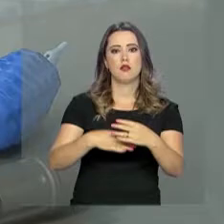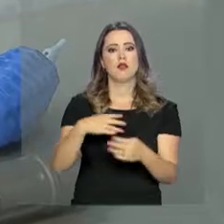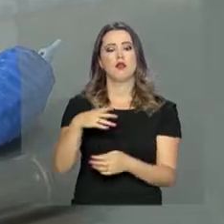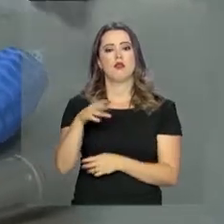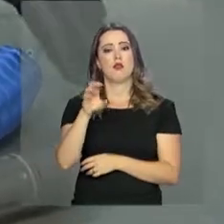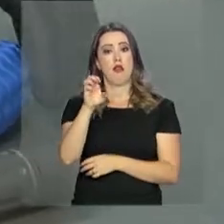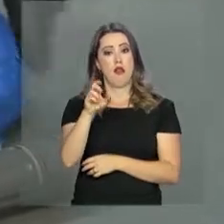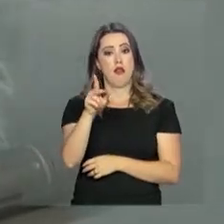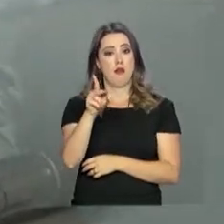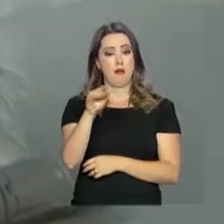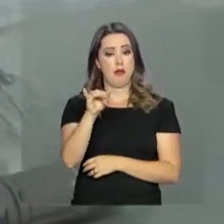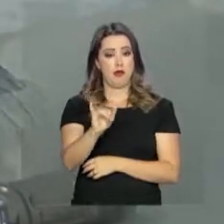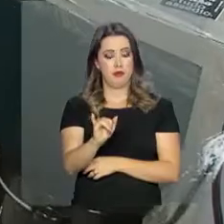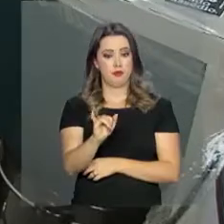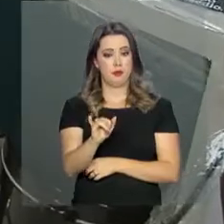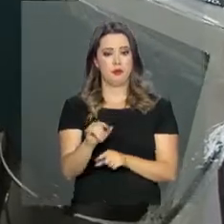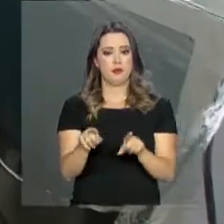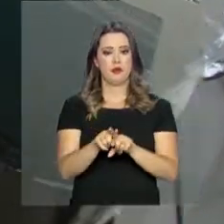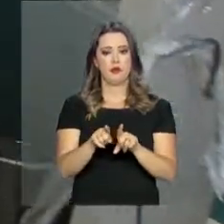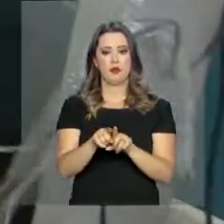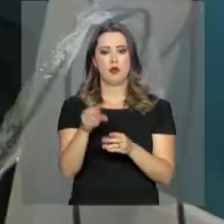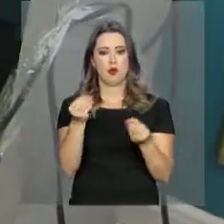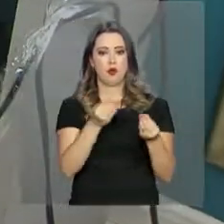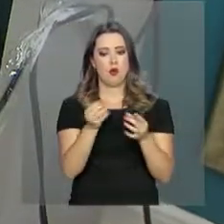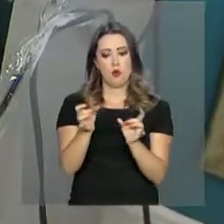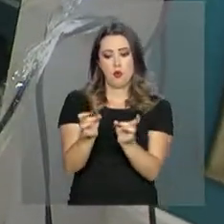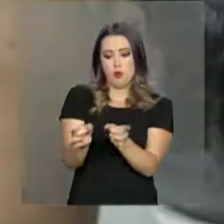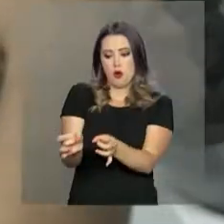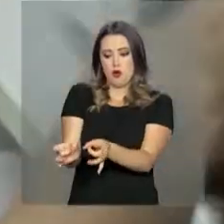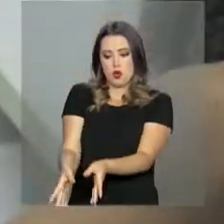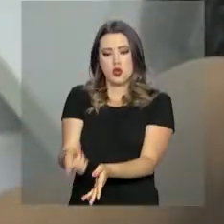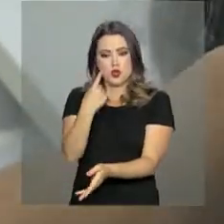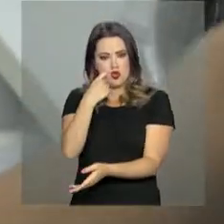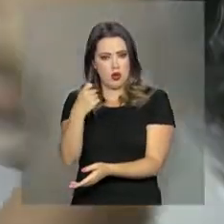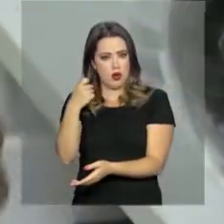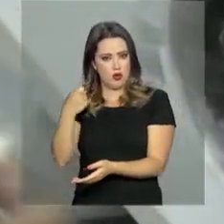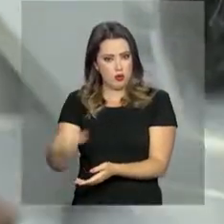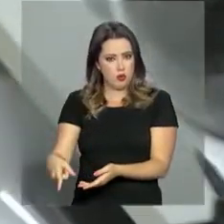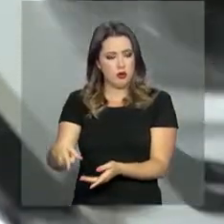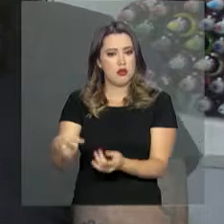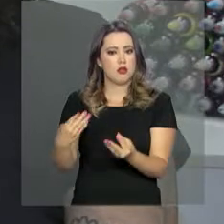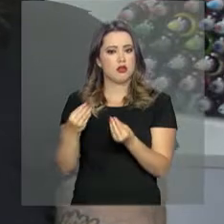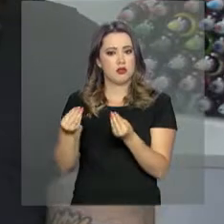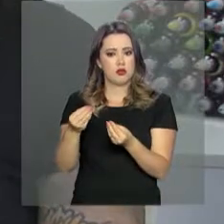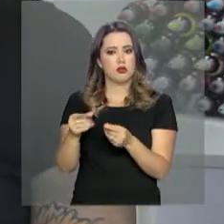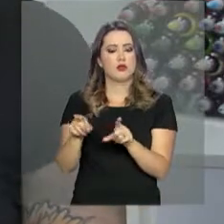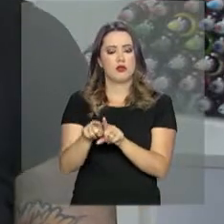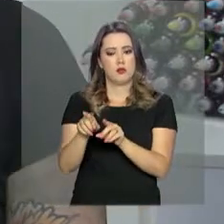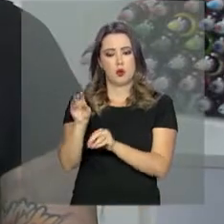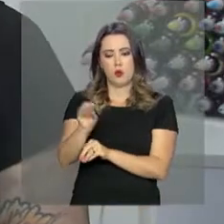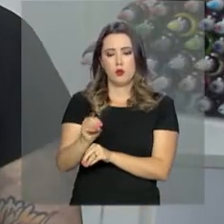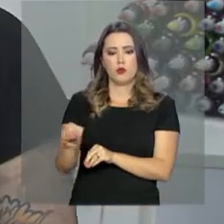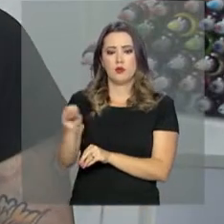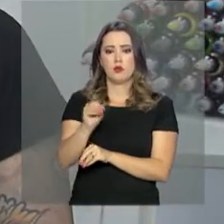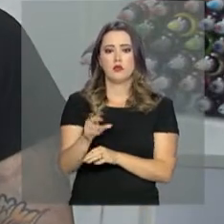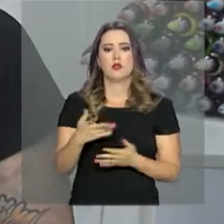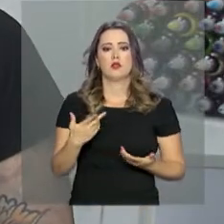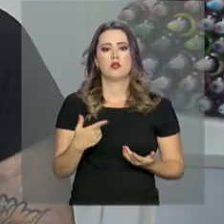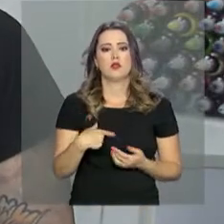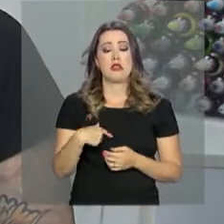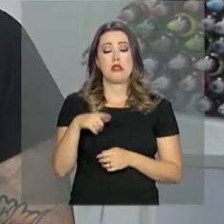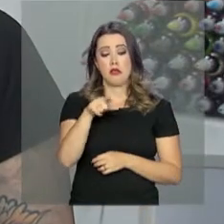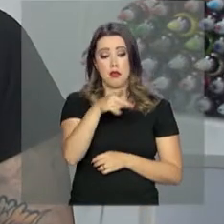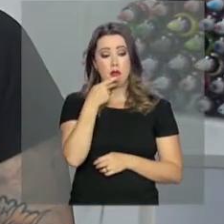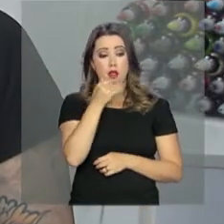equipamento de proteção individual a forma de descarte do material também deu o recado é instruir o